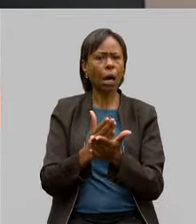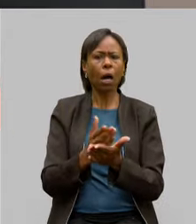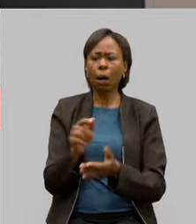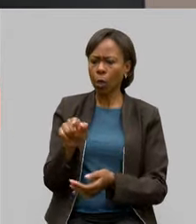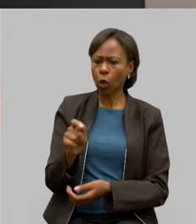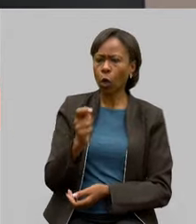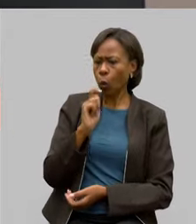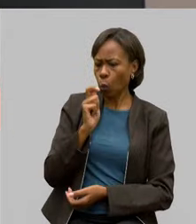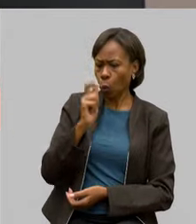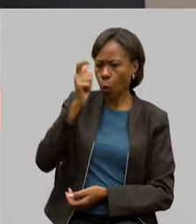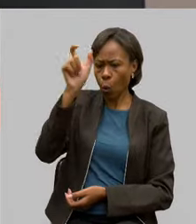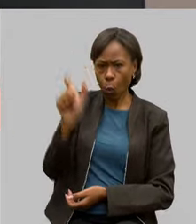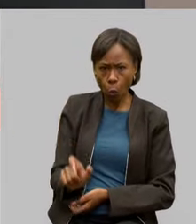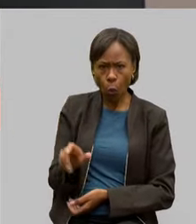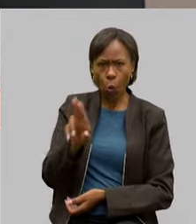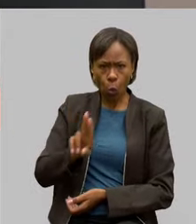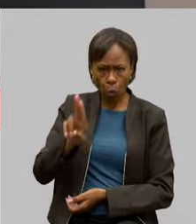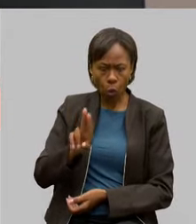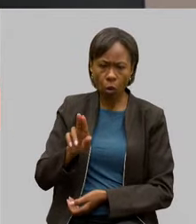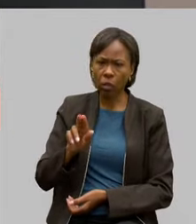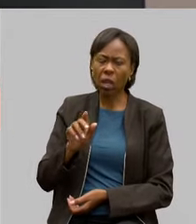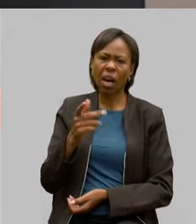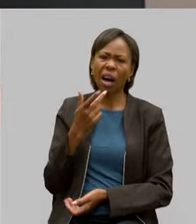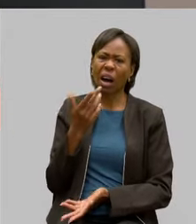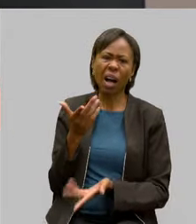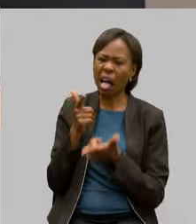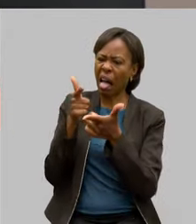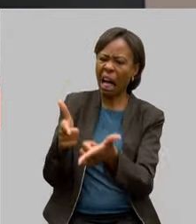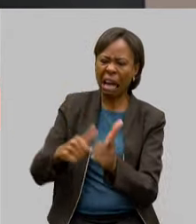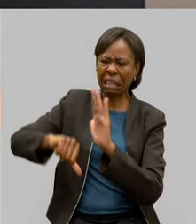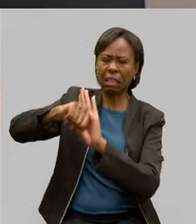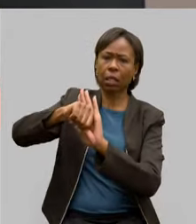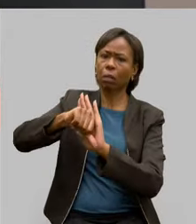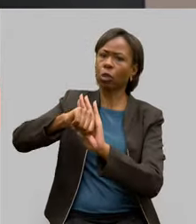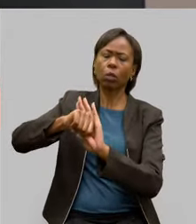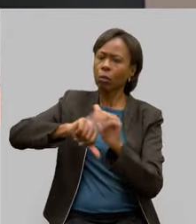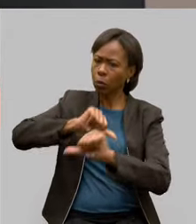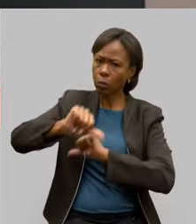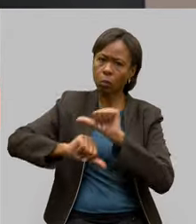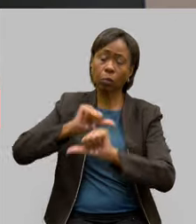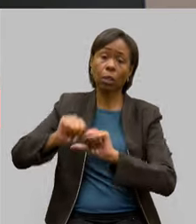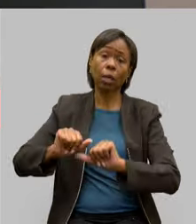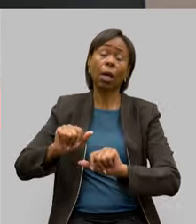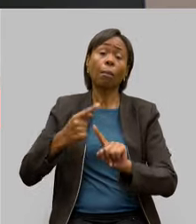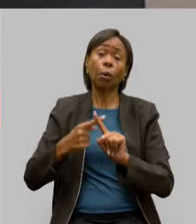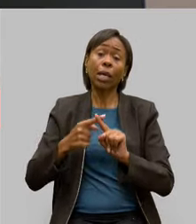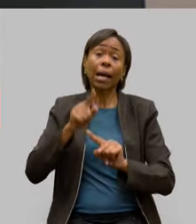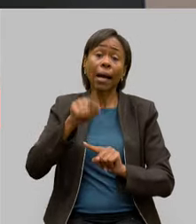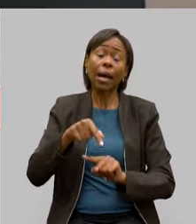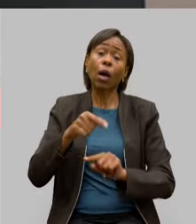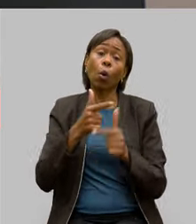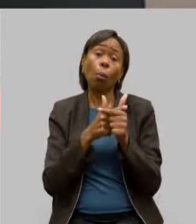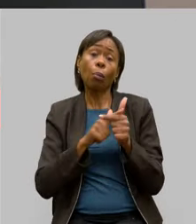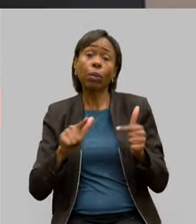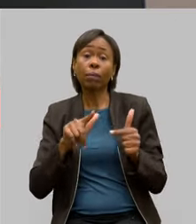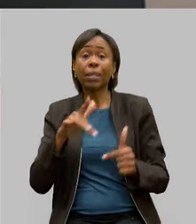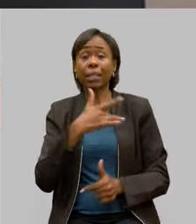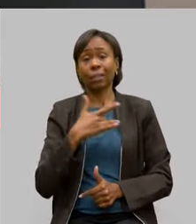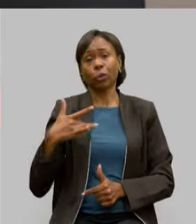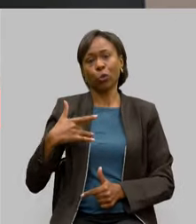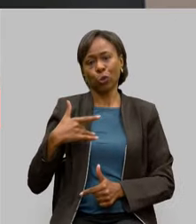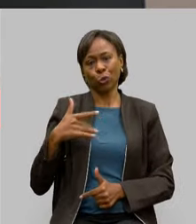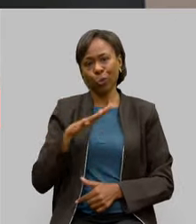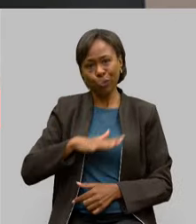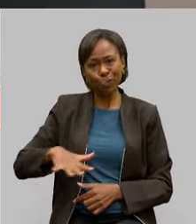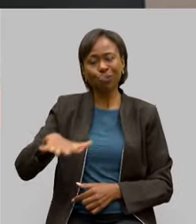quaquer substâncias não como uma questão de crime né legal mas como uma questão de saúde pública